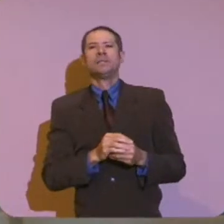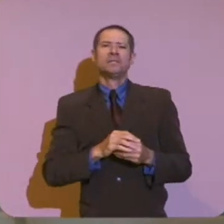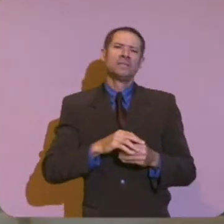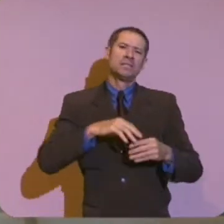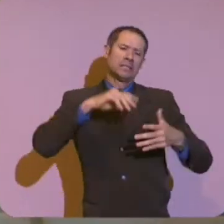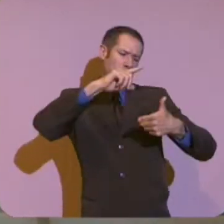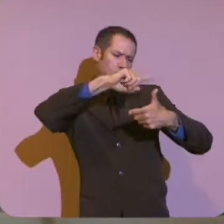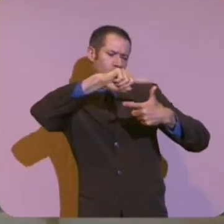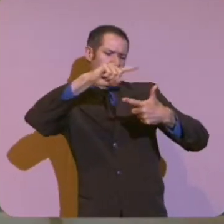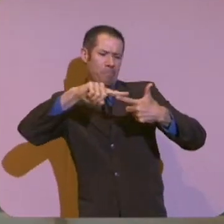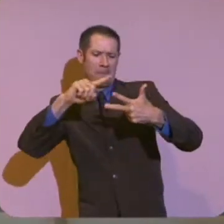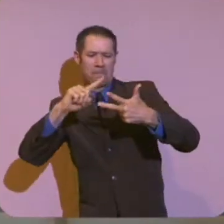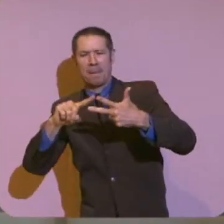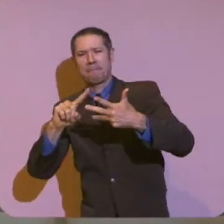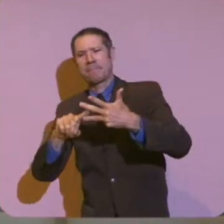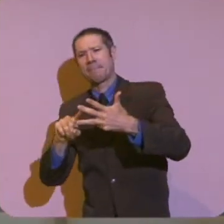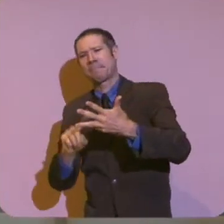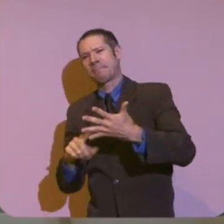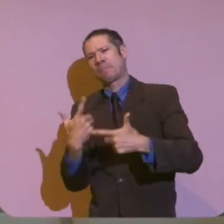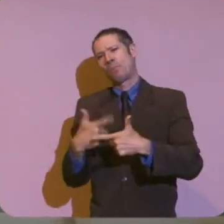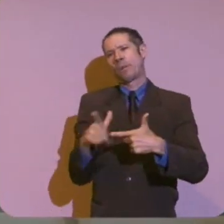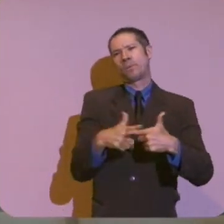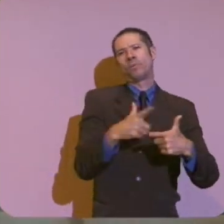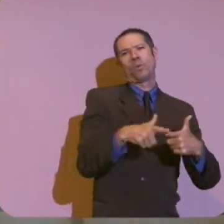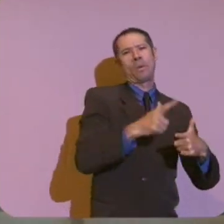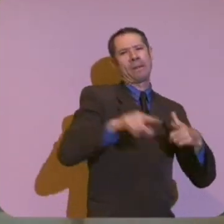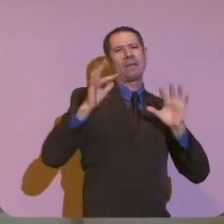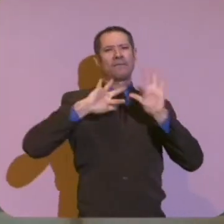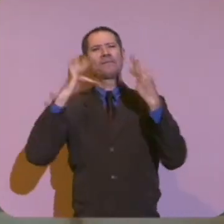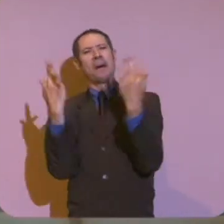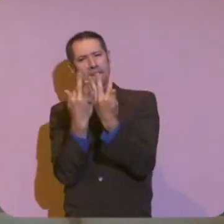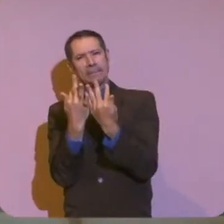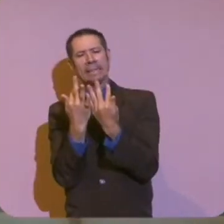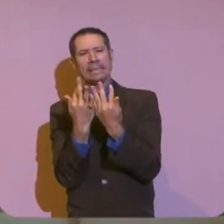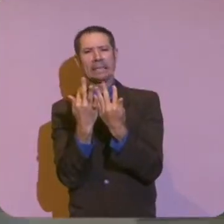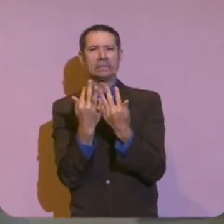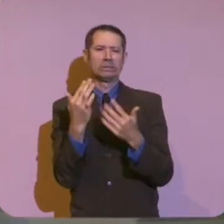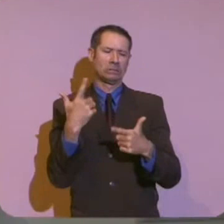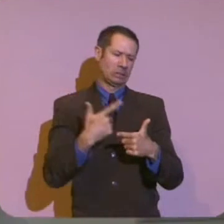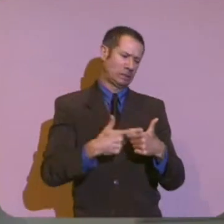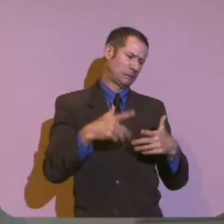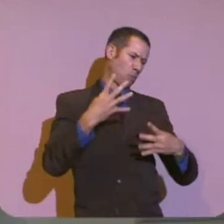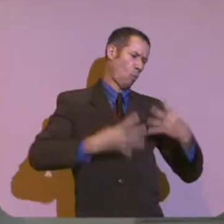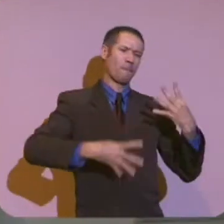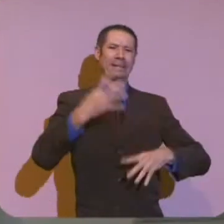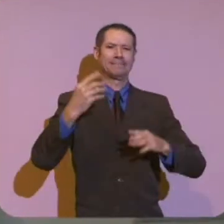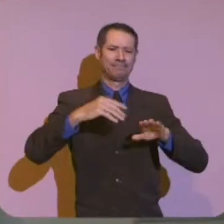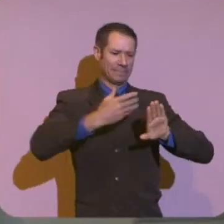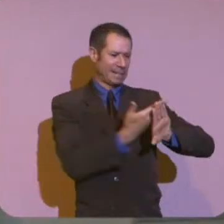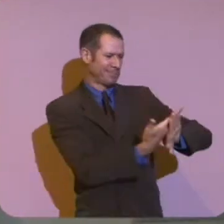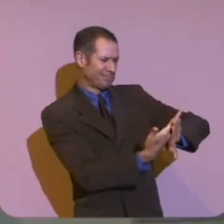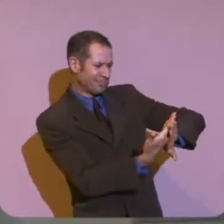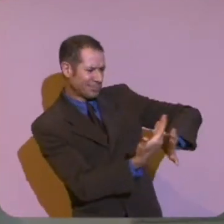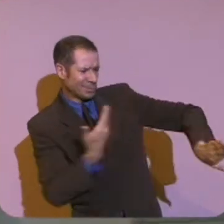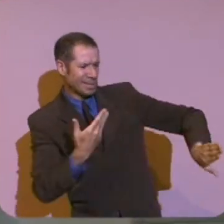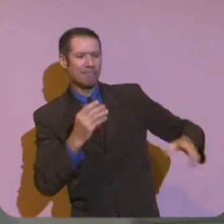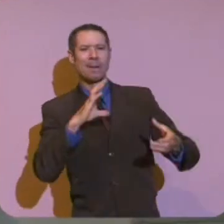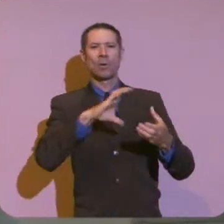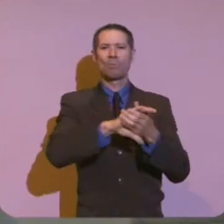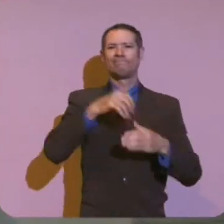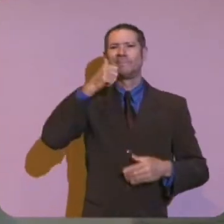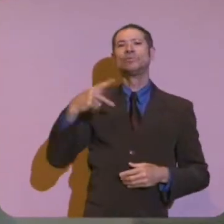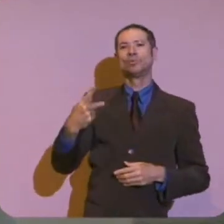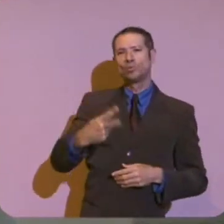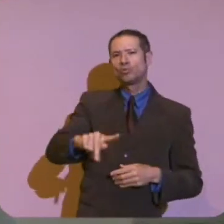de problemas, a família tinha se quebrado, ele tinha se separado da sua esposa,